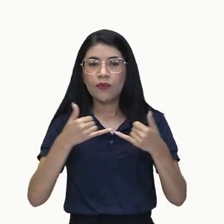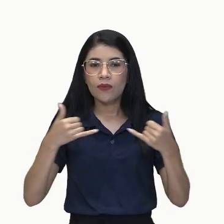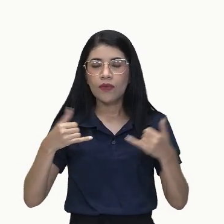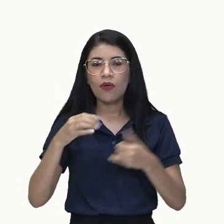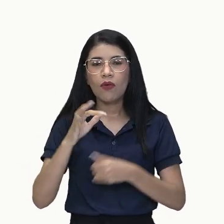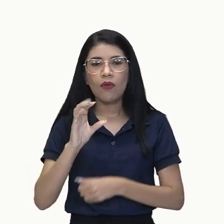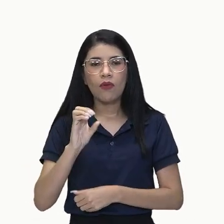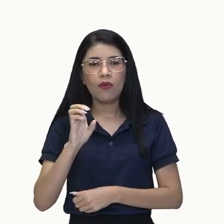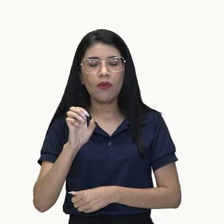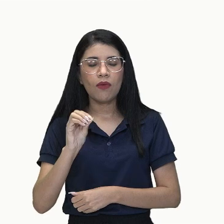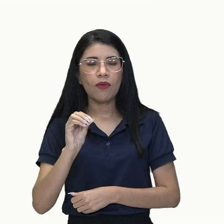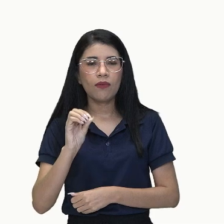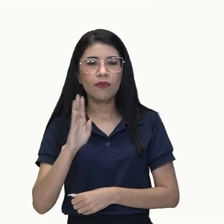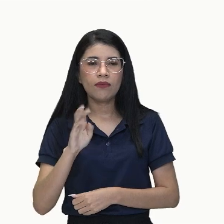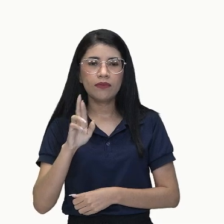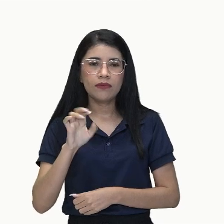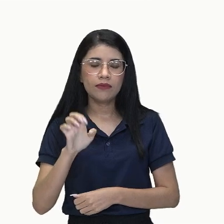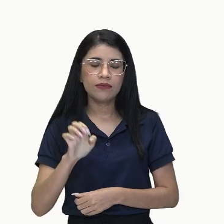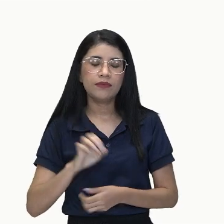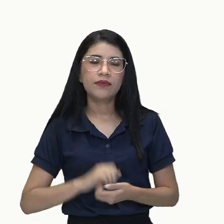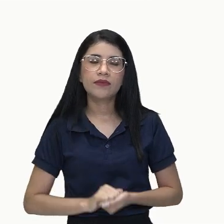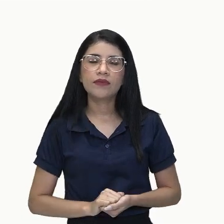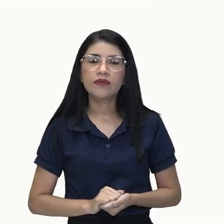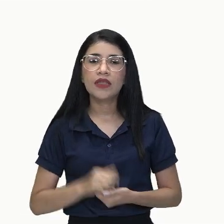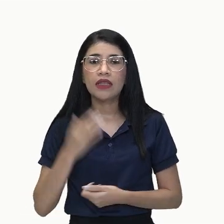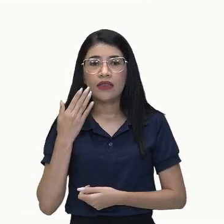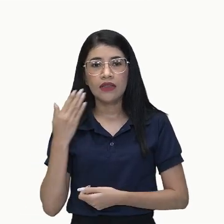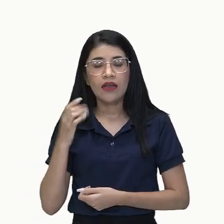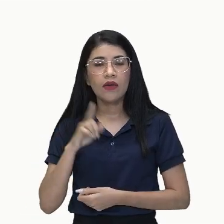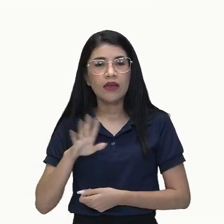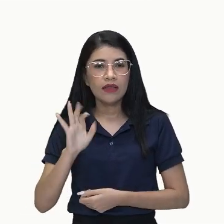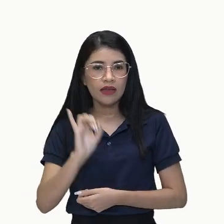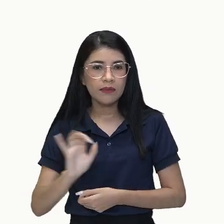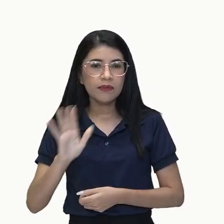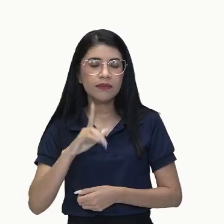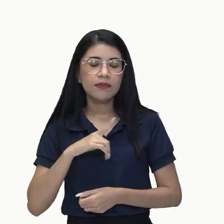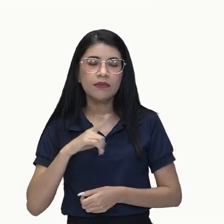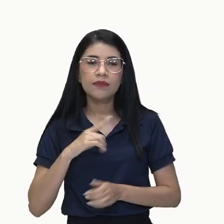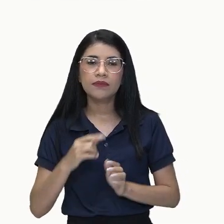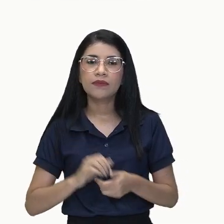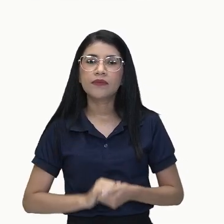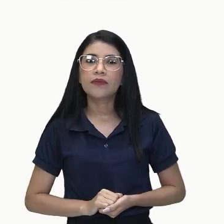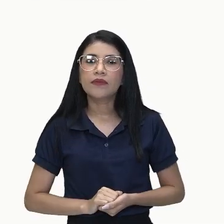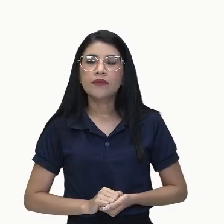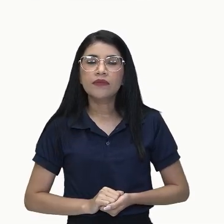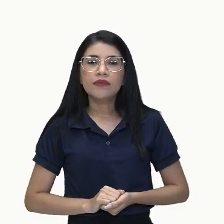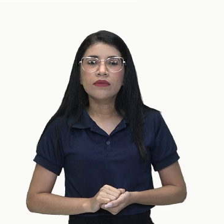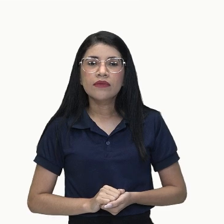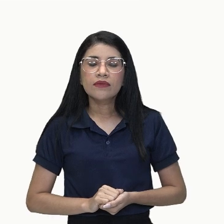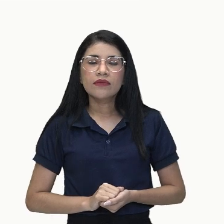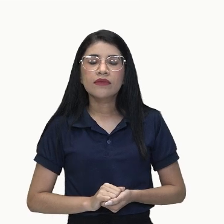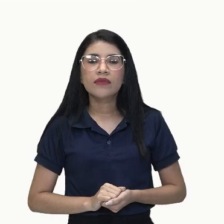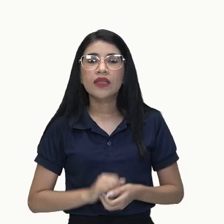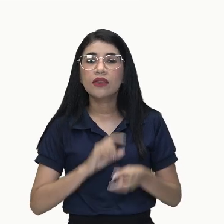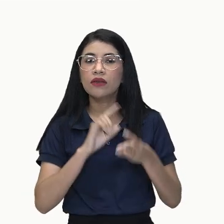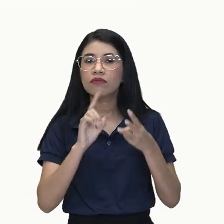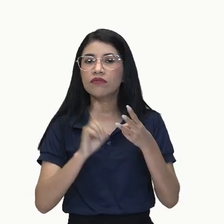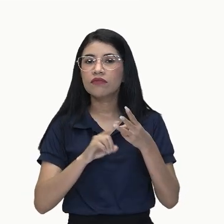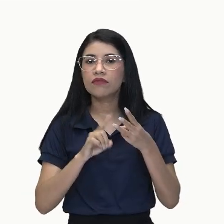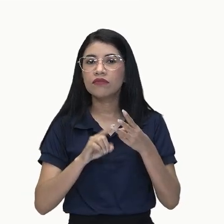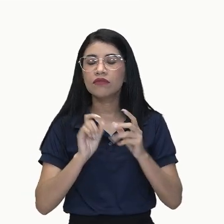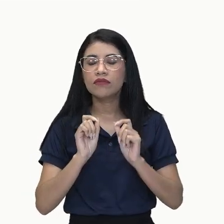cobre. Como você tem aí esta imagem. Aí temos